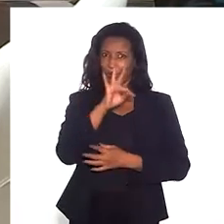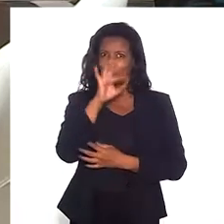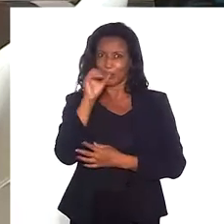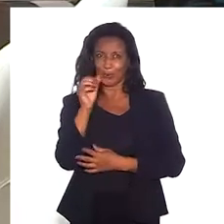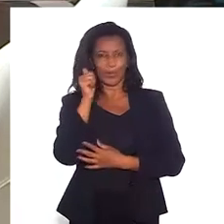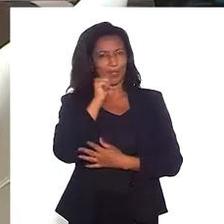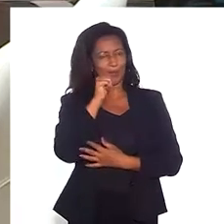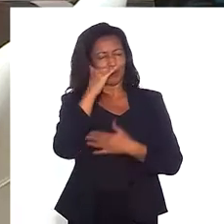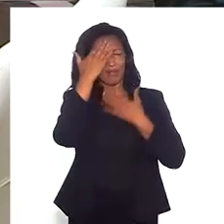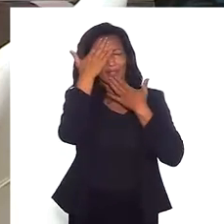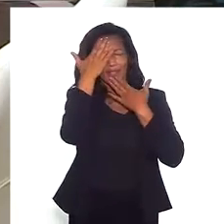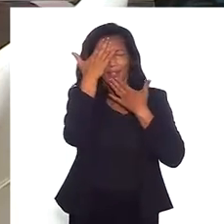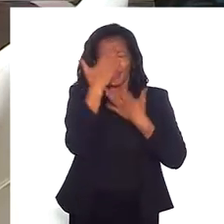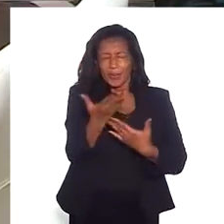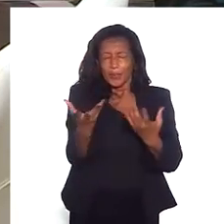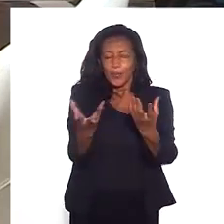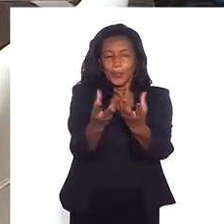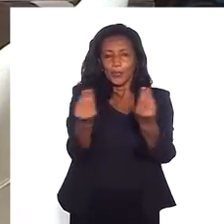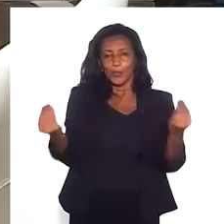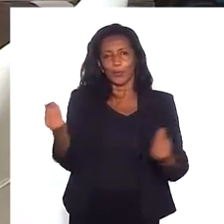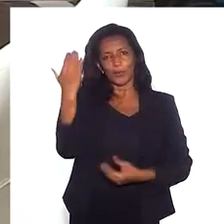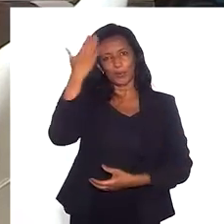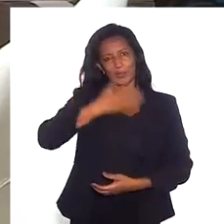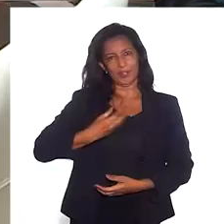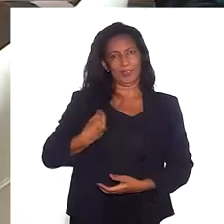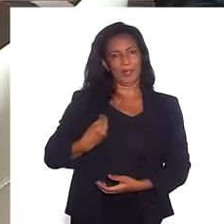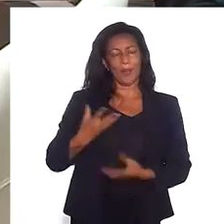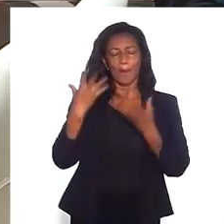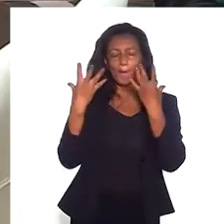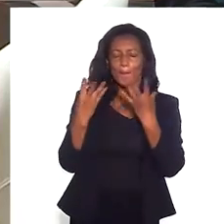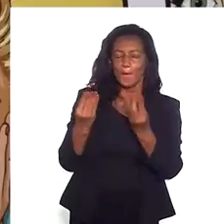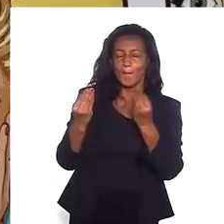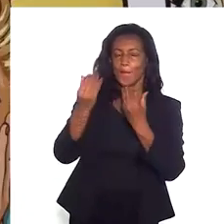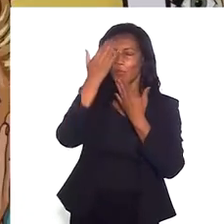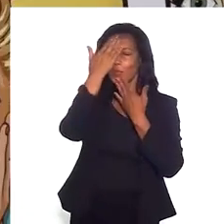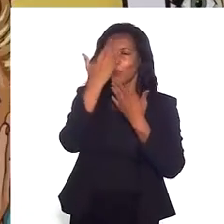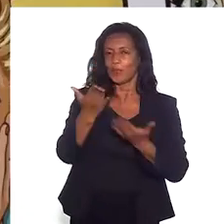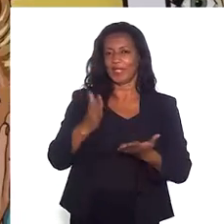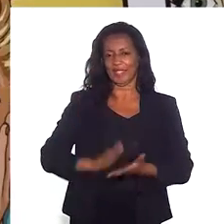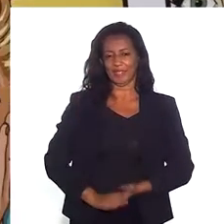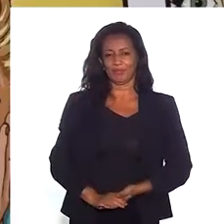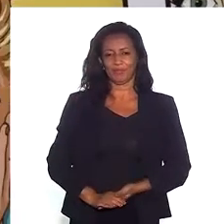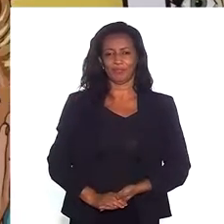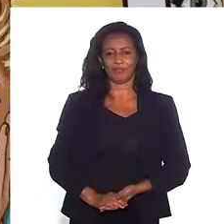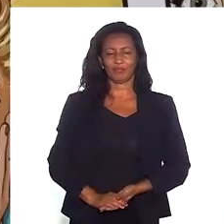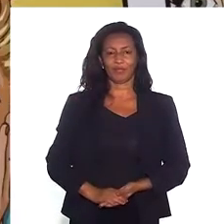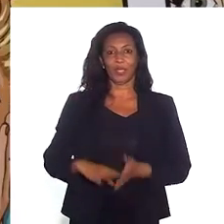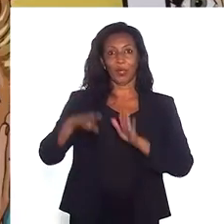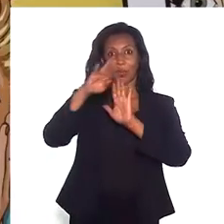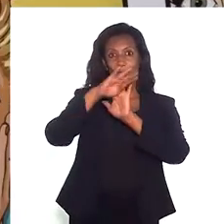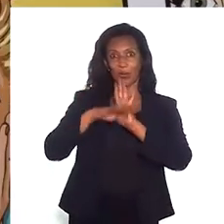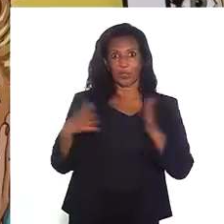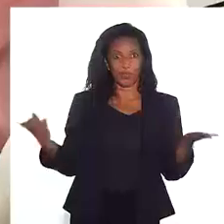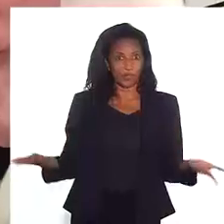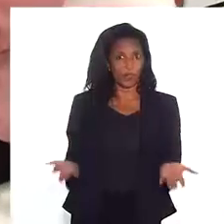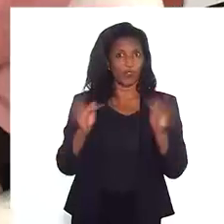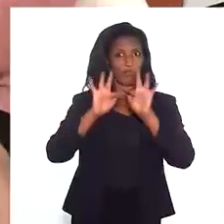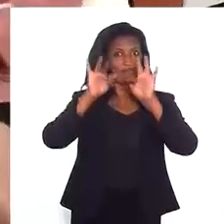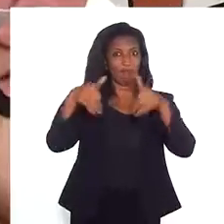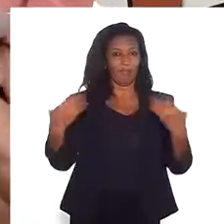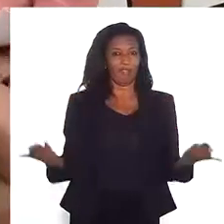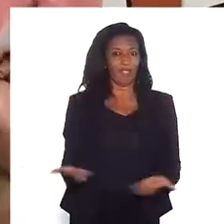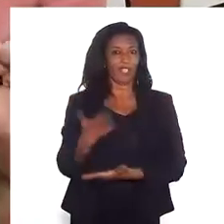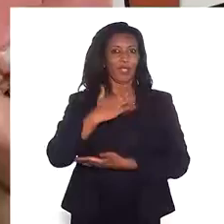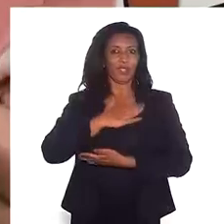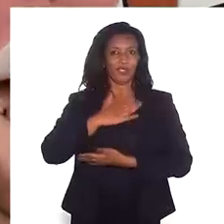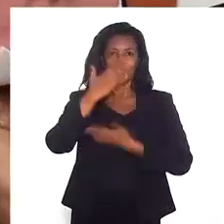eu, Marieta e o Toda Mulher, agradeço imensamente a presença de vocês. Muito, muito, muito obrigada. O